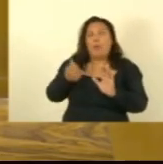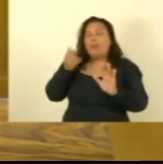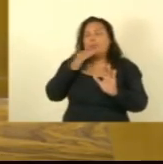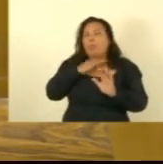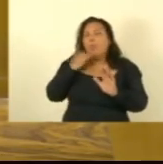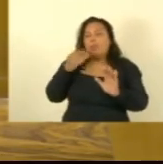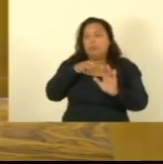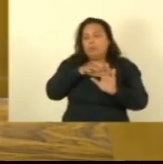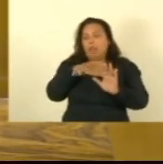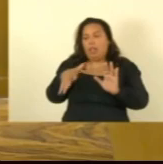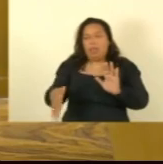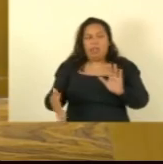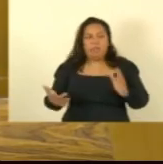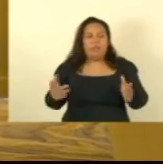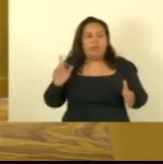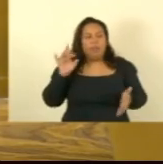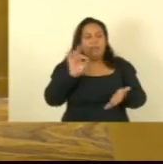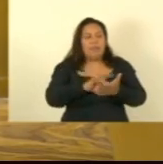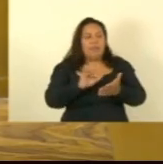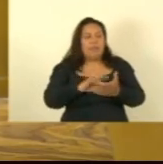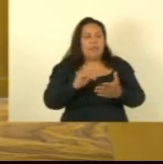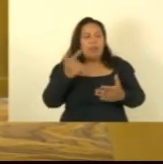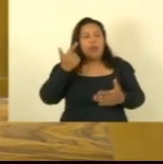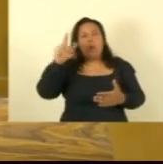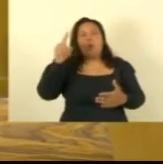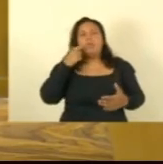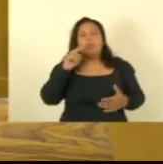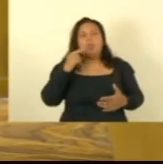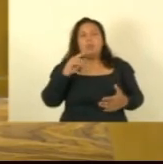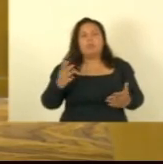mundo. Essa que é a verdade, já é outra denúncia.